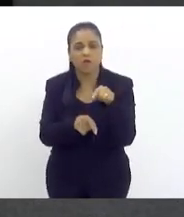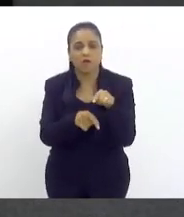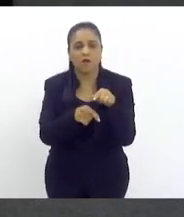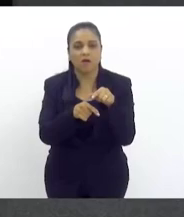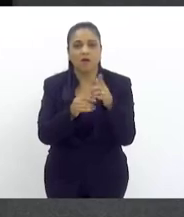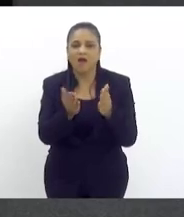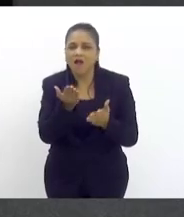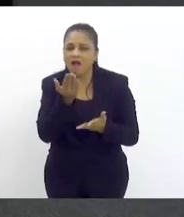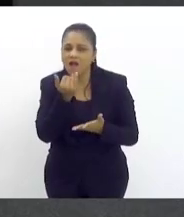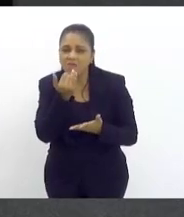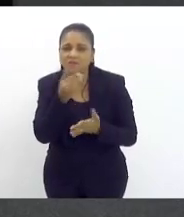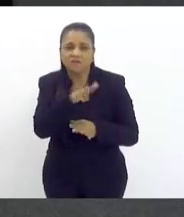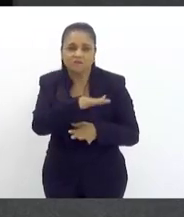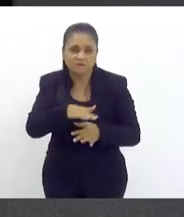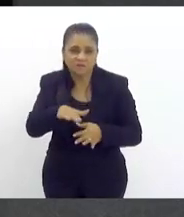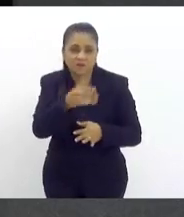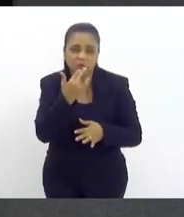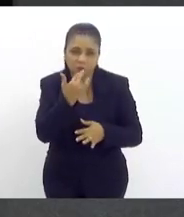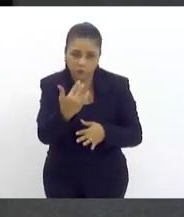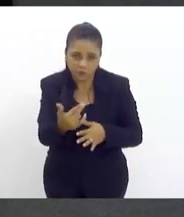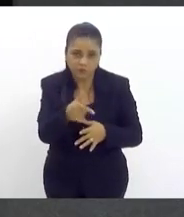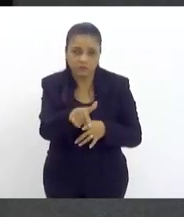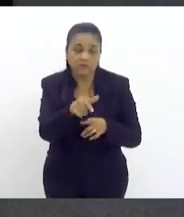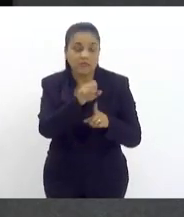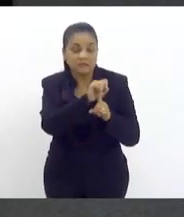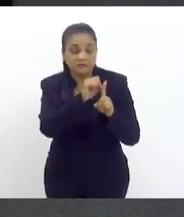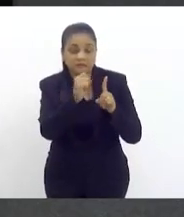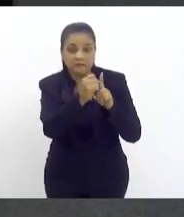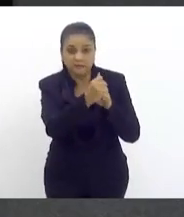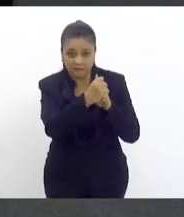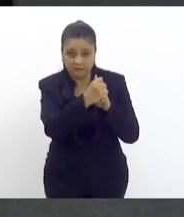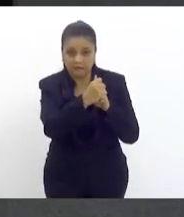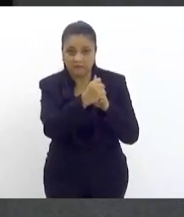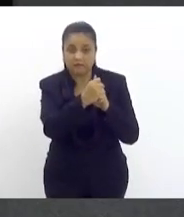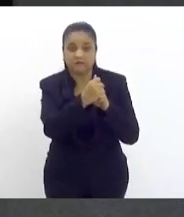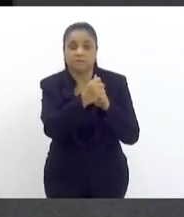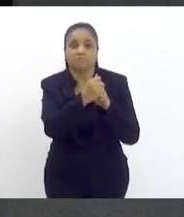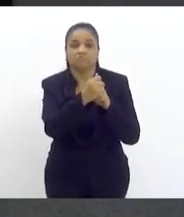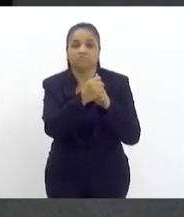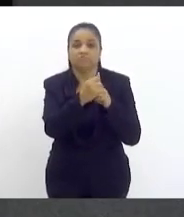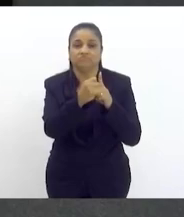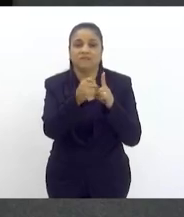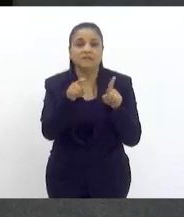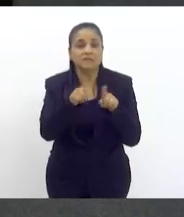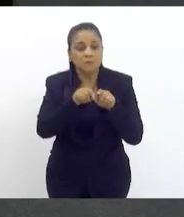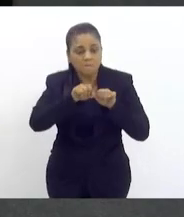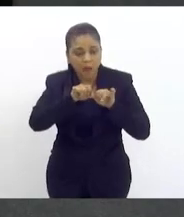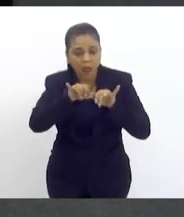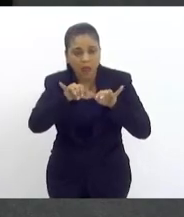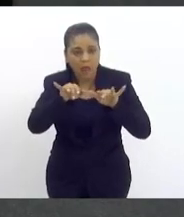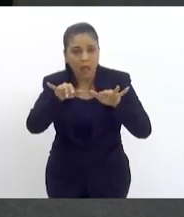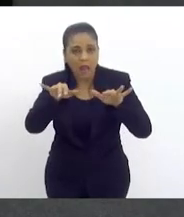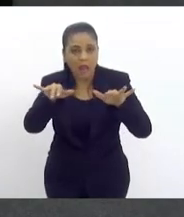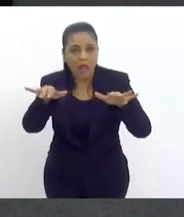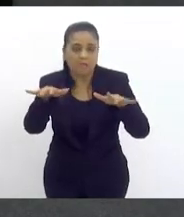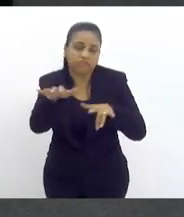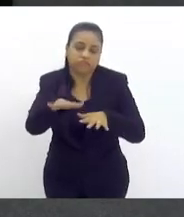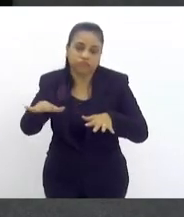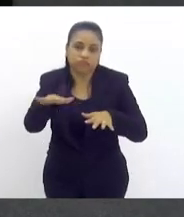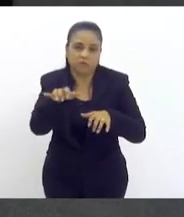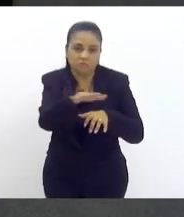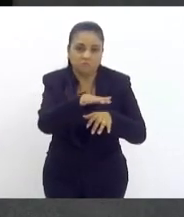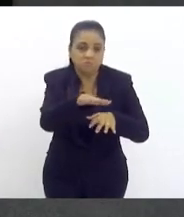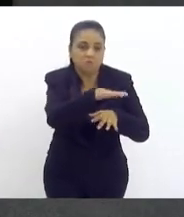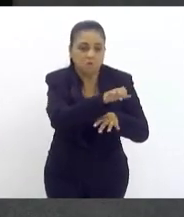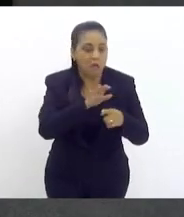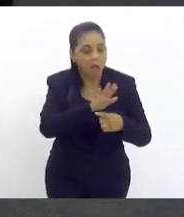da alimentação, na área da assistência social, que se multiplique em mil flores, que floresçam